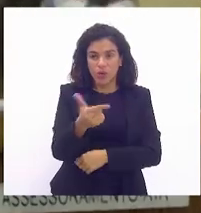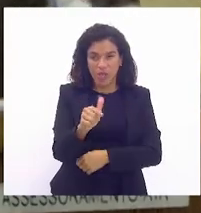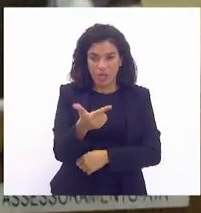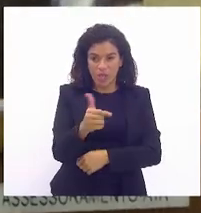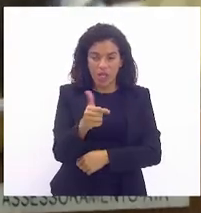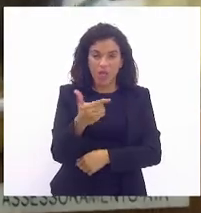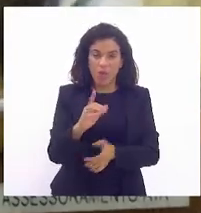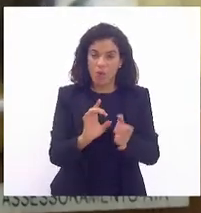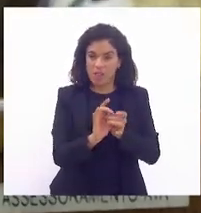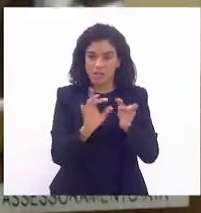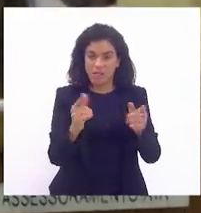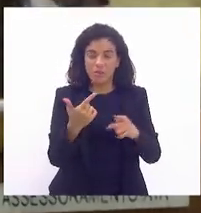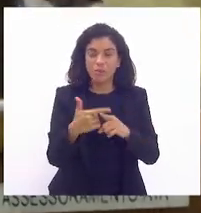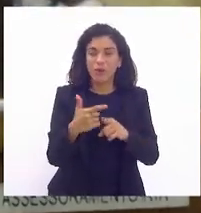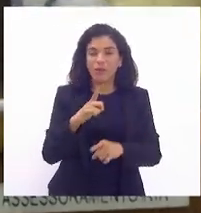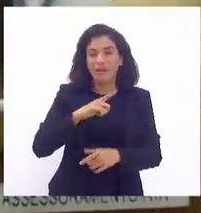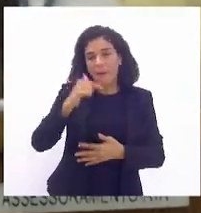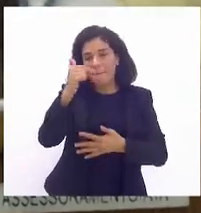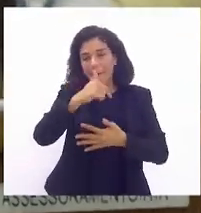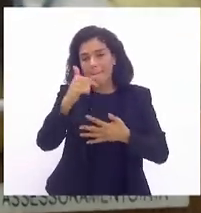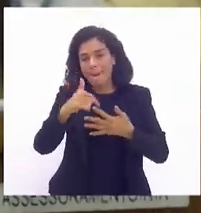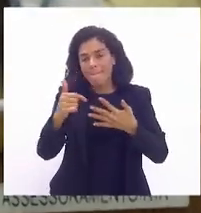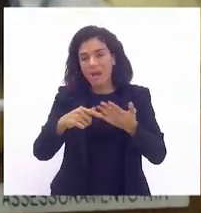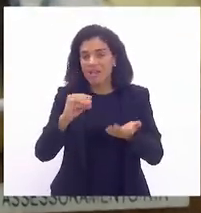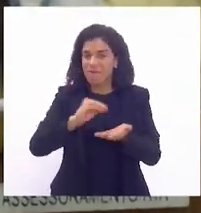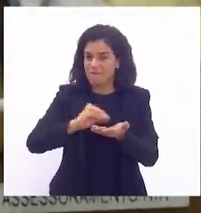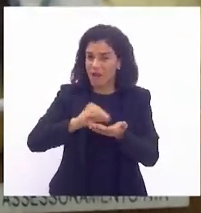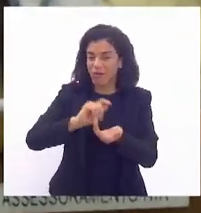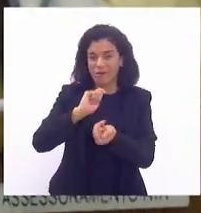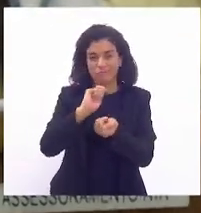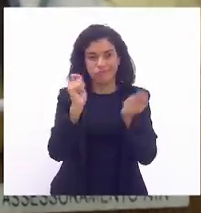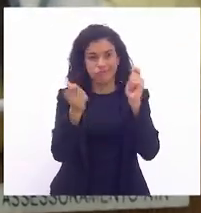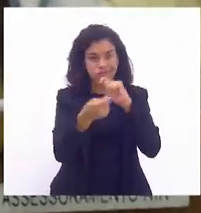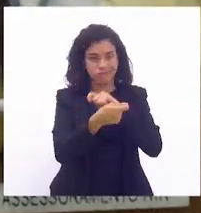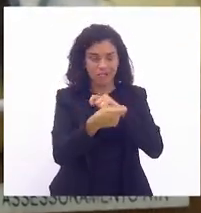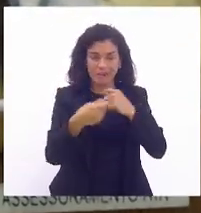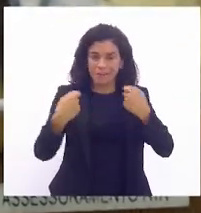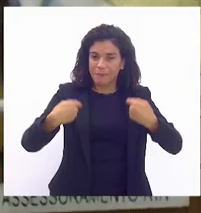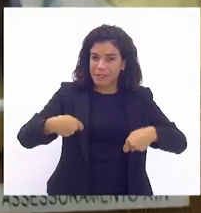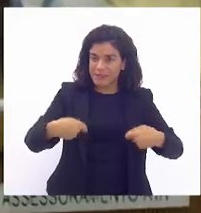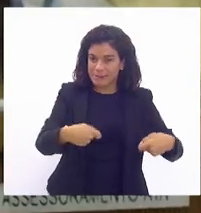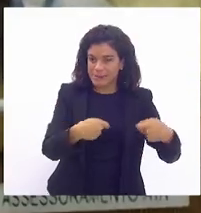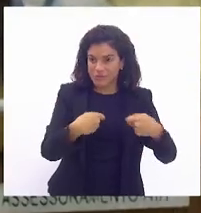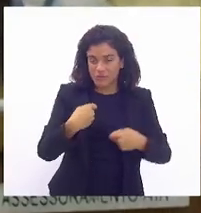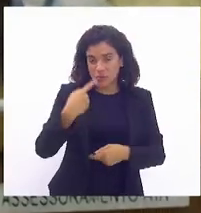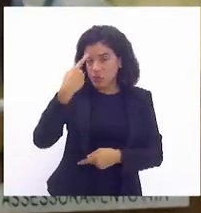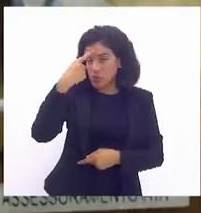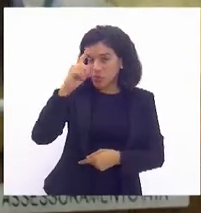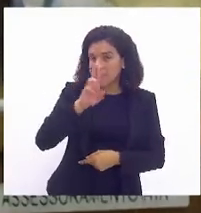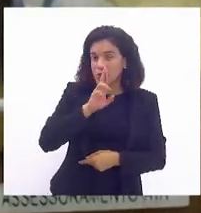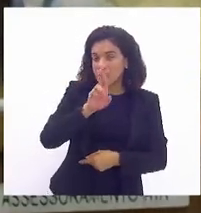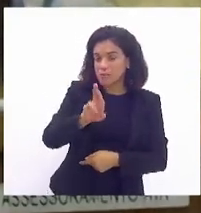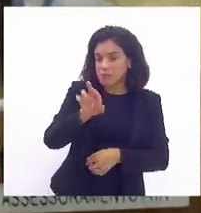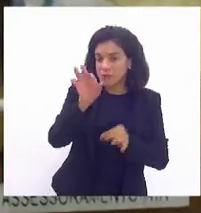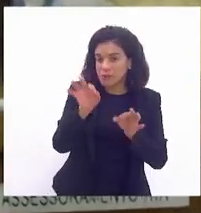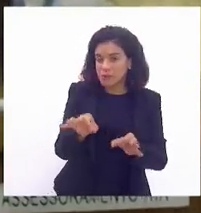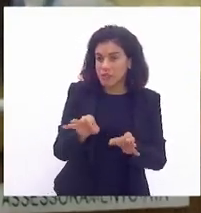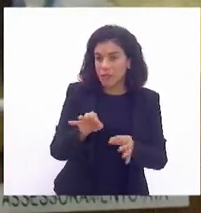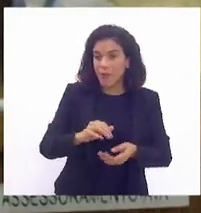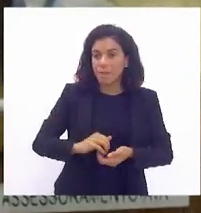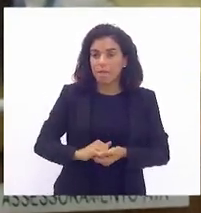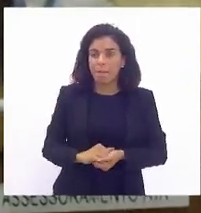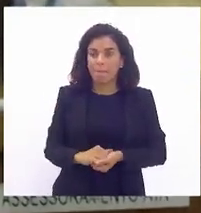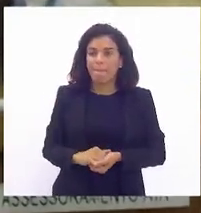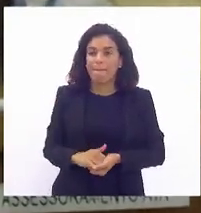uma licença, porque tem uma série de adequações a serem feitas. Não sei se atendi completamente, mas